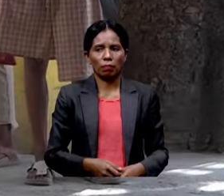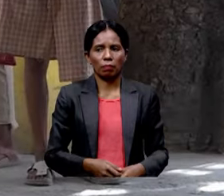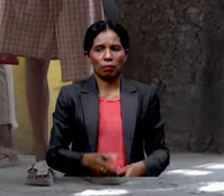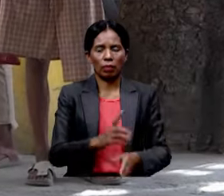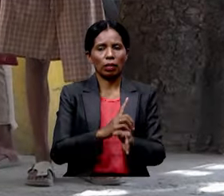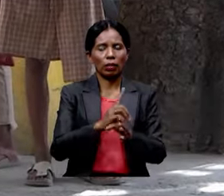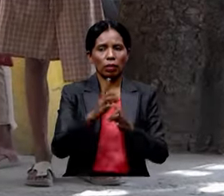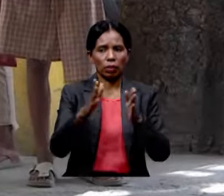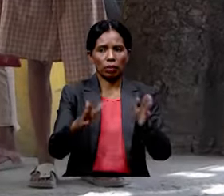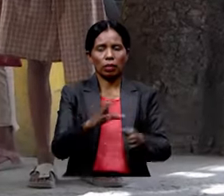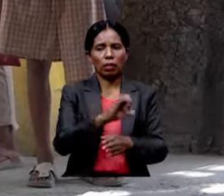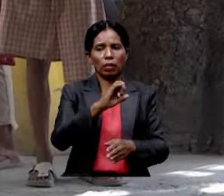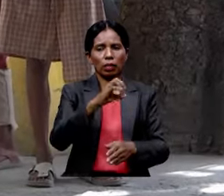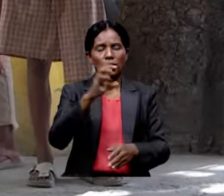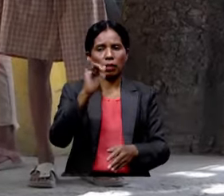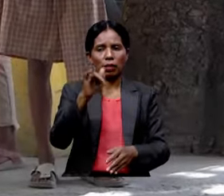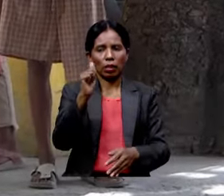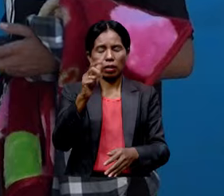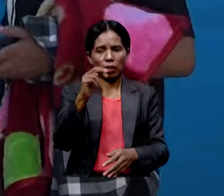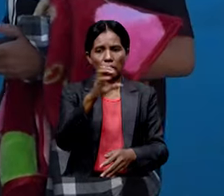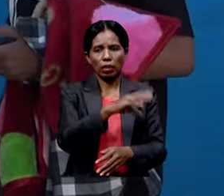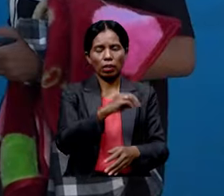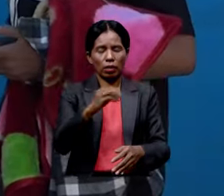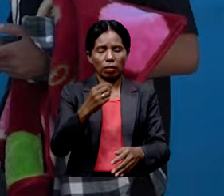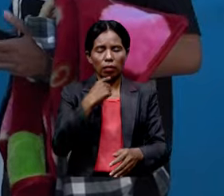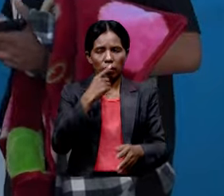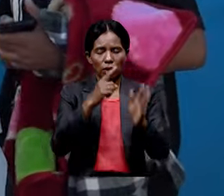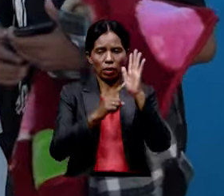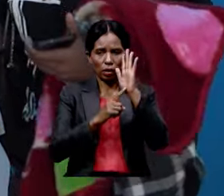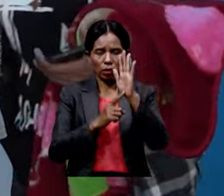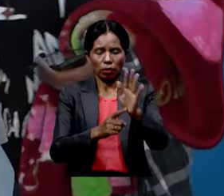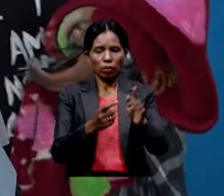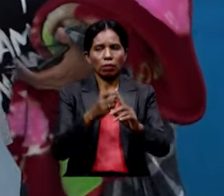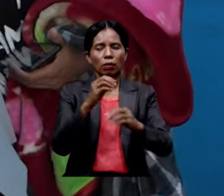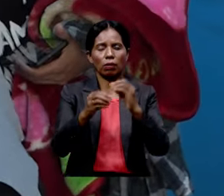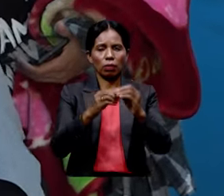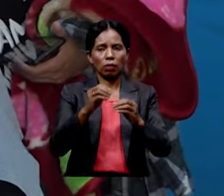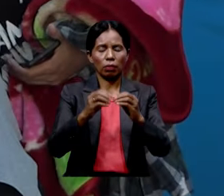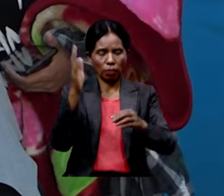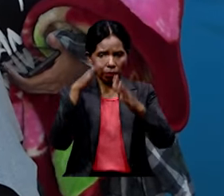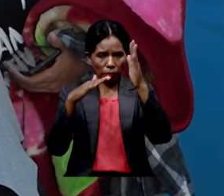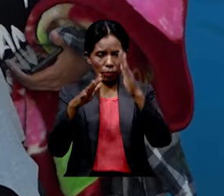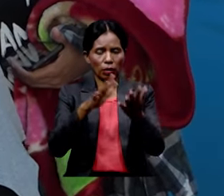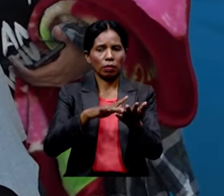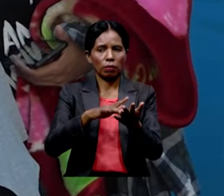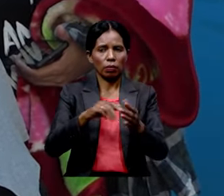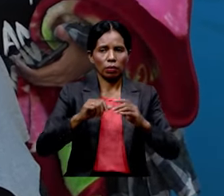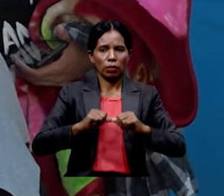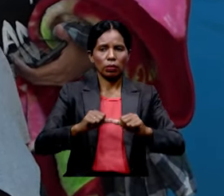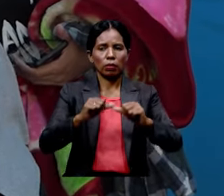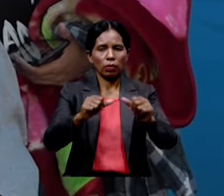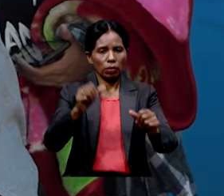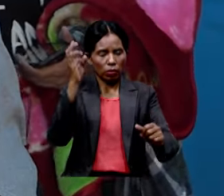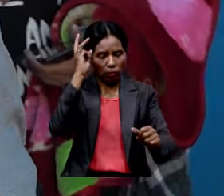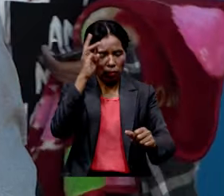Diretor Executivo Yayasan Hak Feliciano da Costa Rouzo atu exigência ne relaciona o problema e moruk nebe continua sai